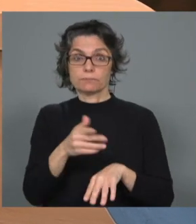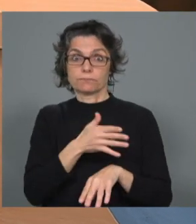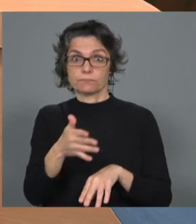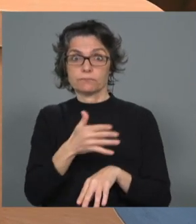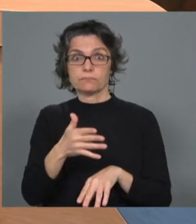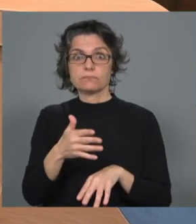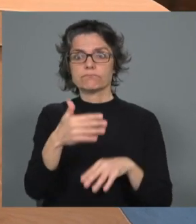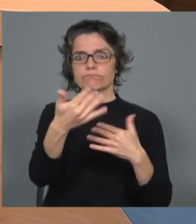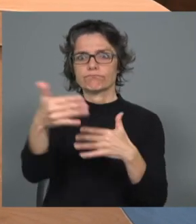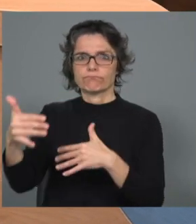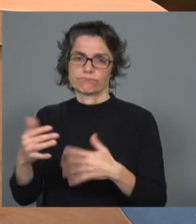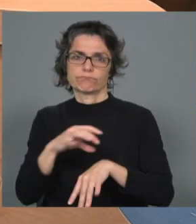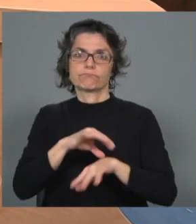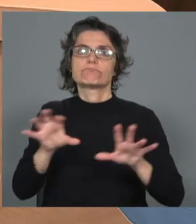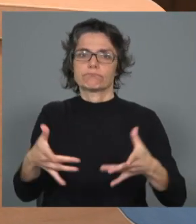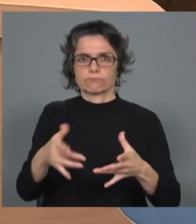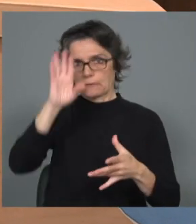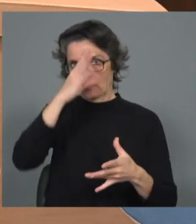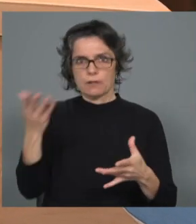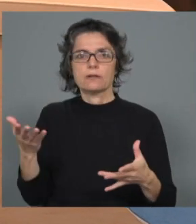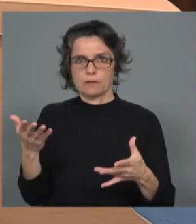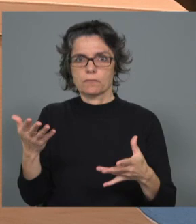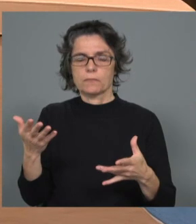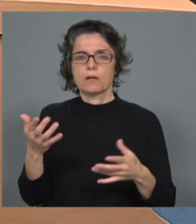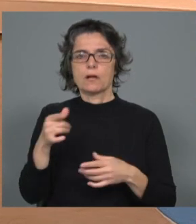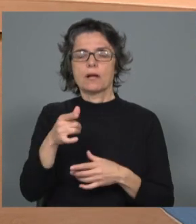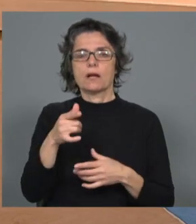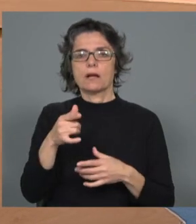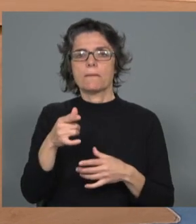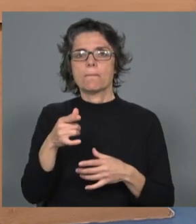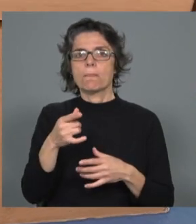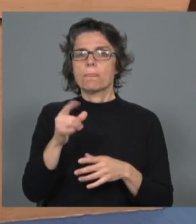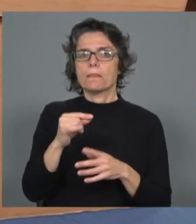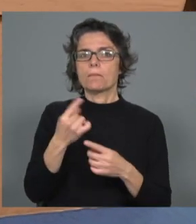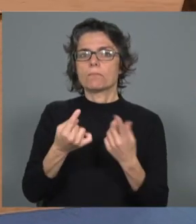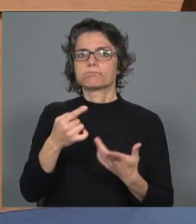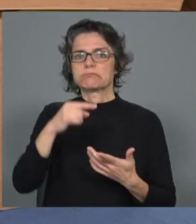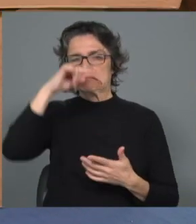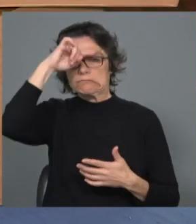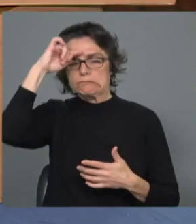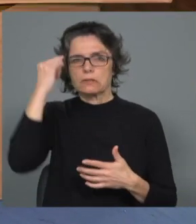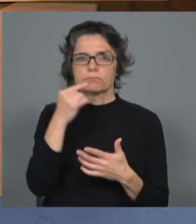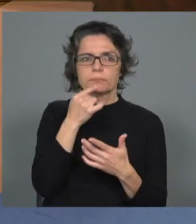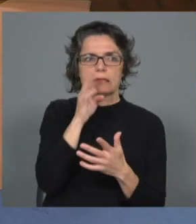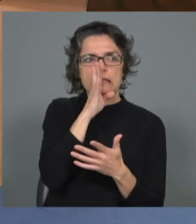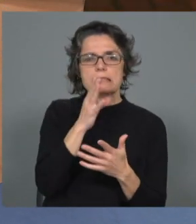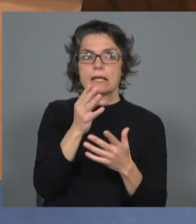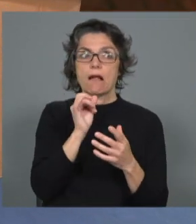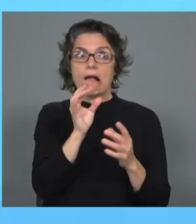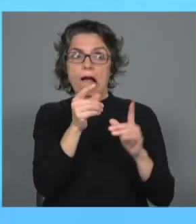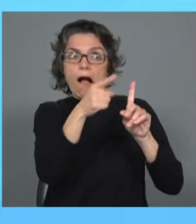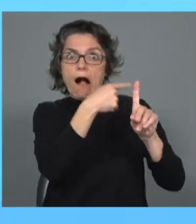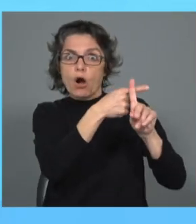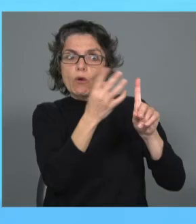restrições pandémicas e onde havia alguma dificuldade de interpretar a possibilidade do toque à cruz ou